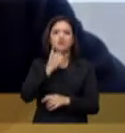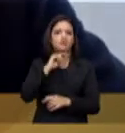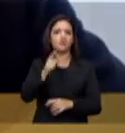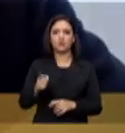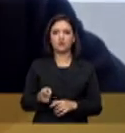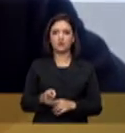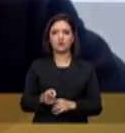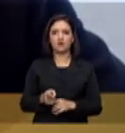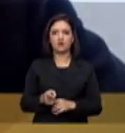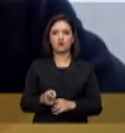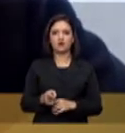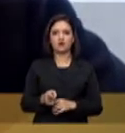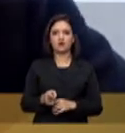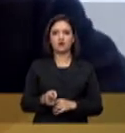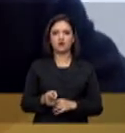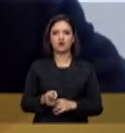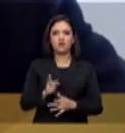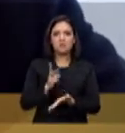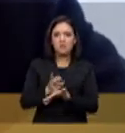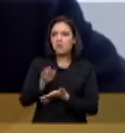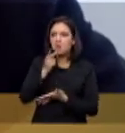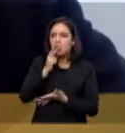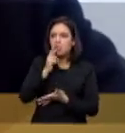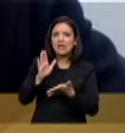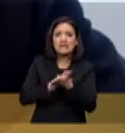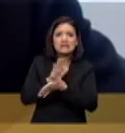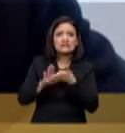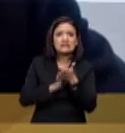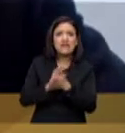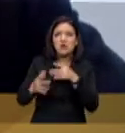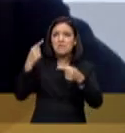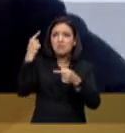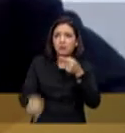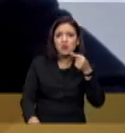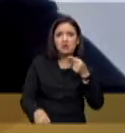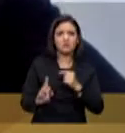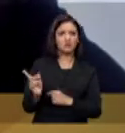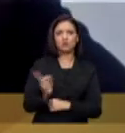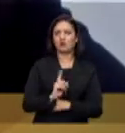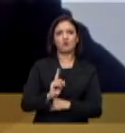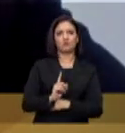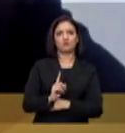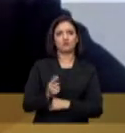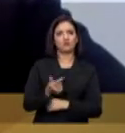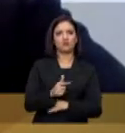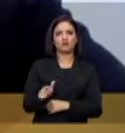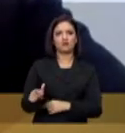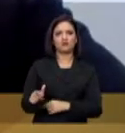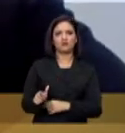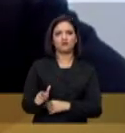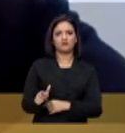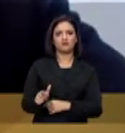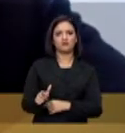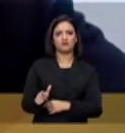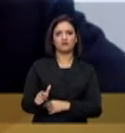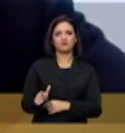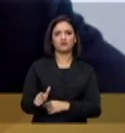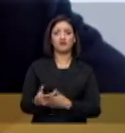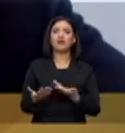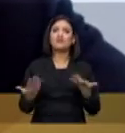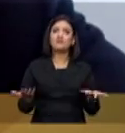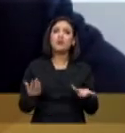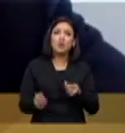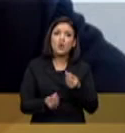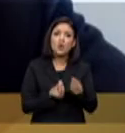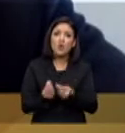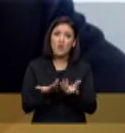produto, nem mesmo do tabaco. Nenhum produto teve banimento pelo Constituinte originário. Como se